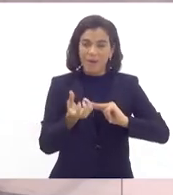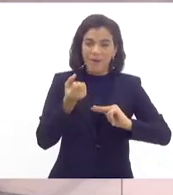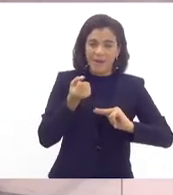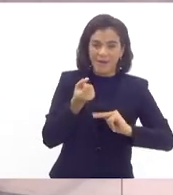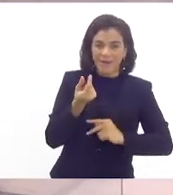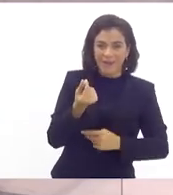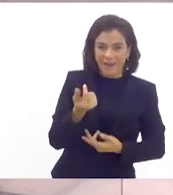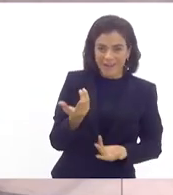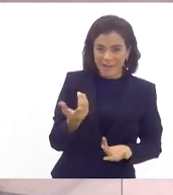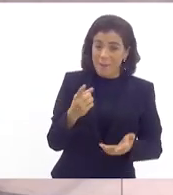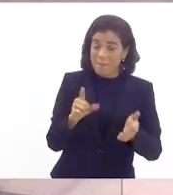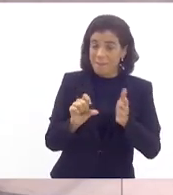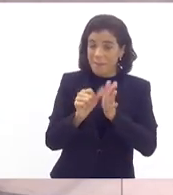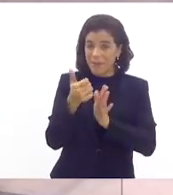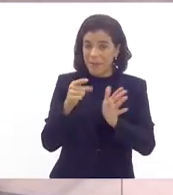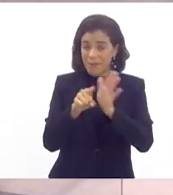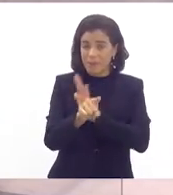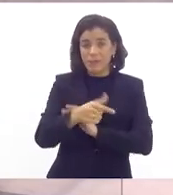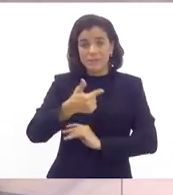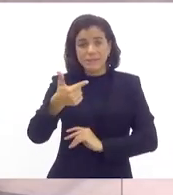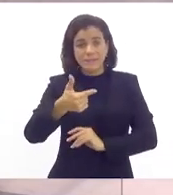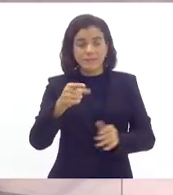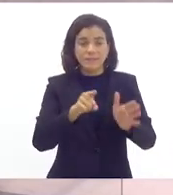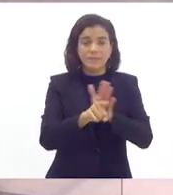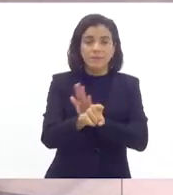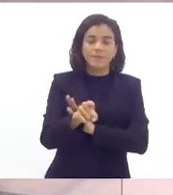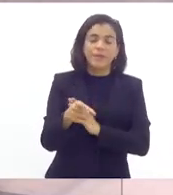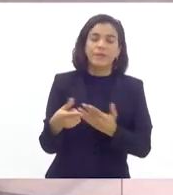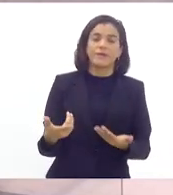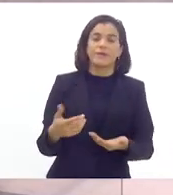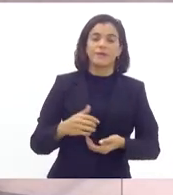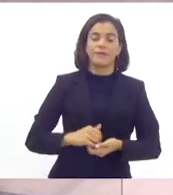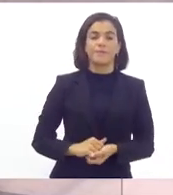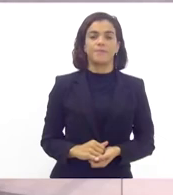é a primeira pergunta. A outra pergunta,